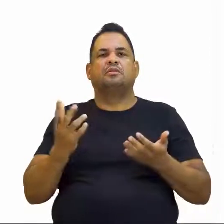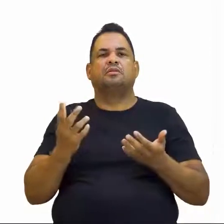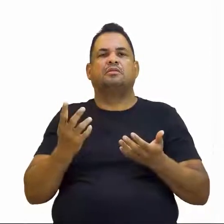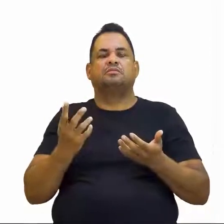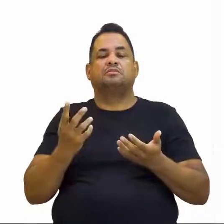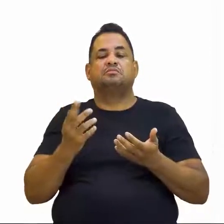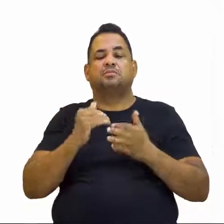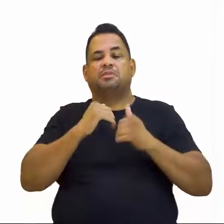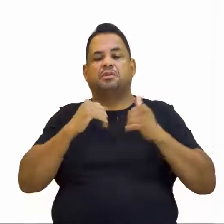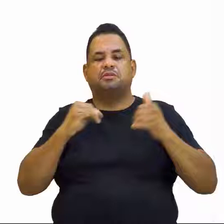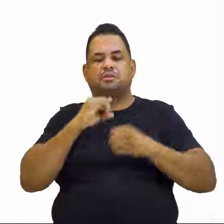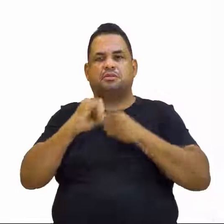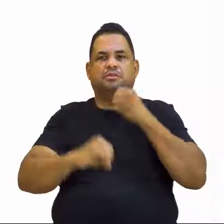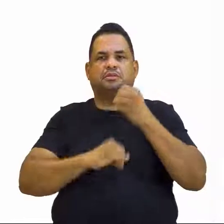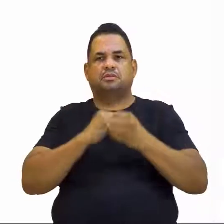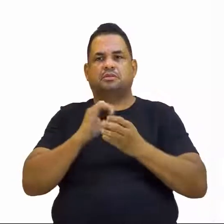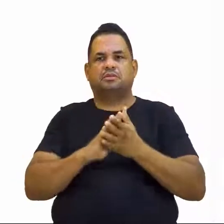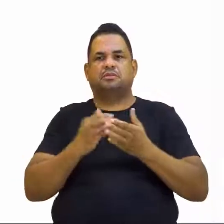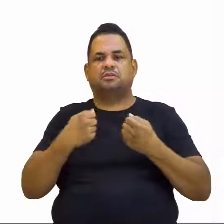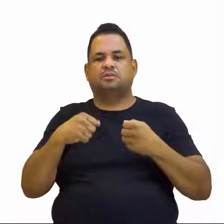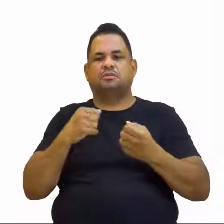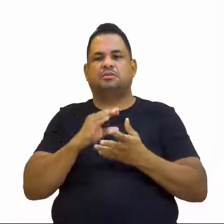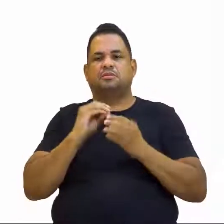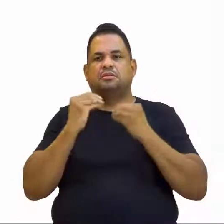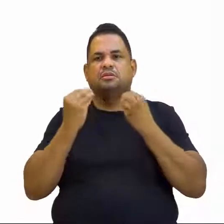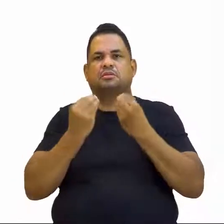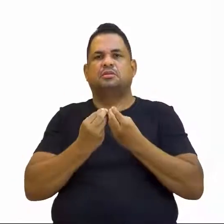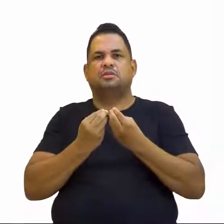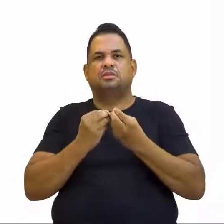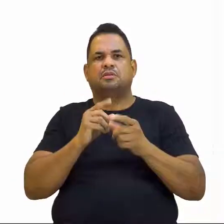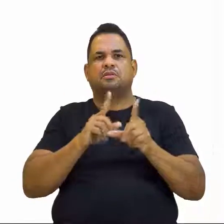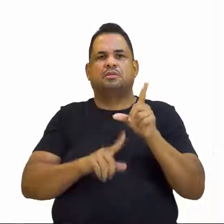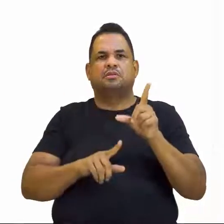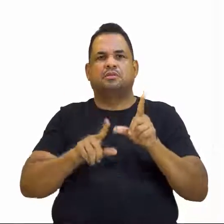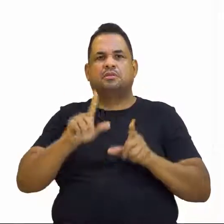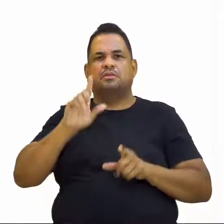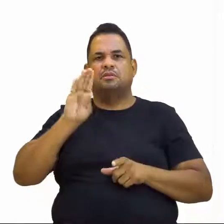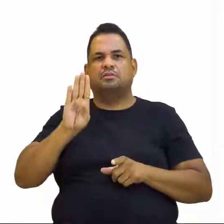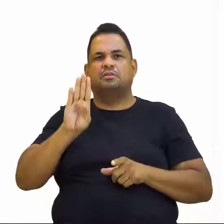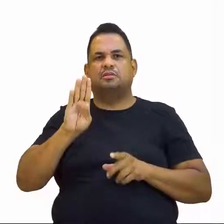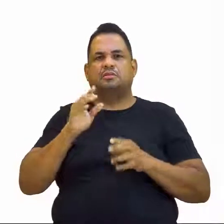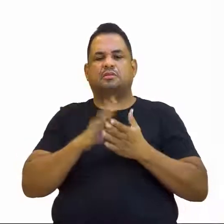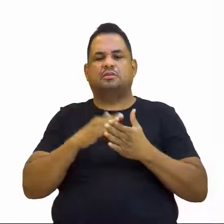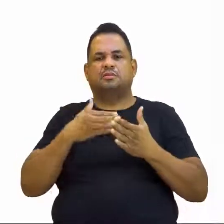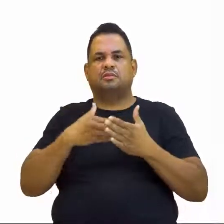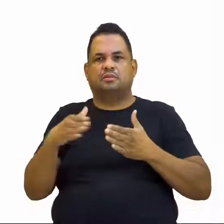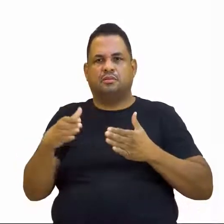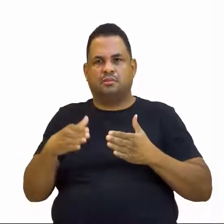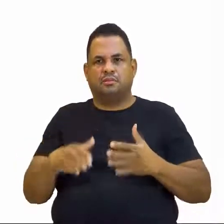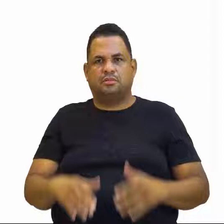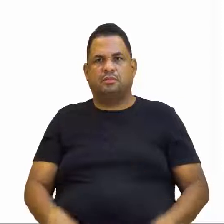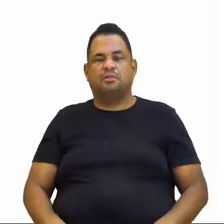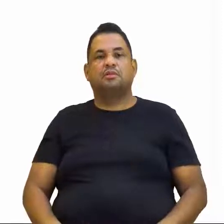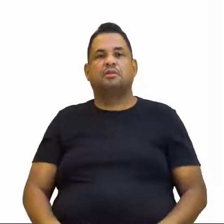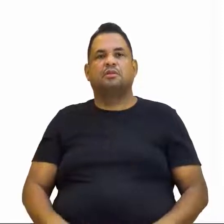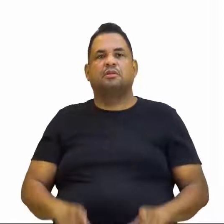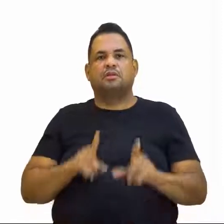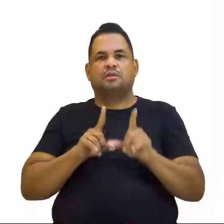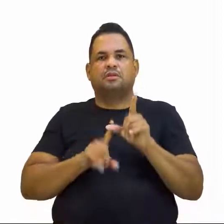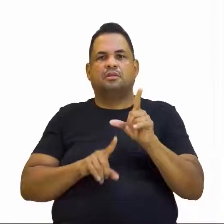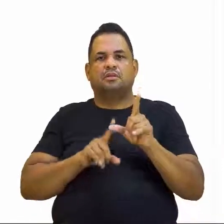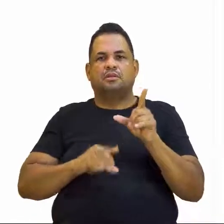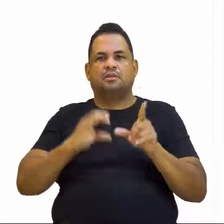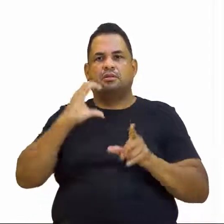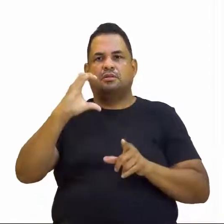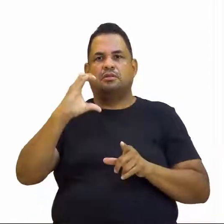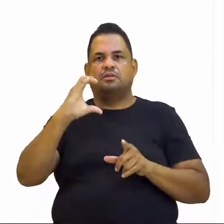dissociação iônica, tem que ser uma substância iônica. Então, letra B, ó, também está fora. Letra C. Na letra